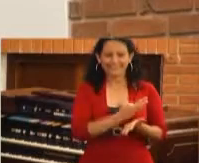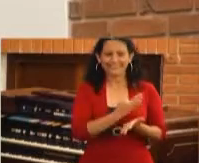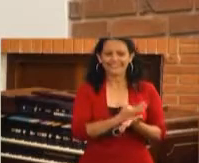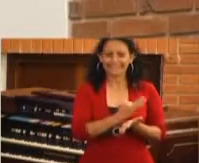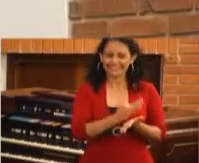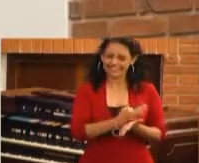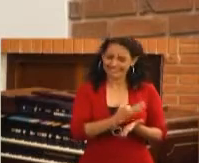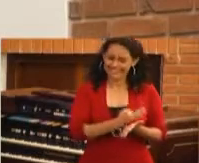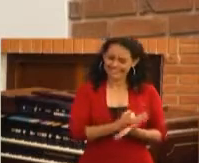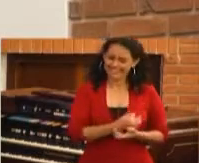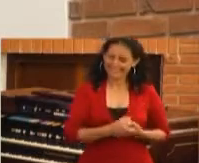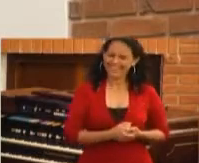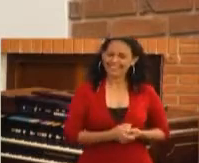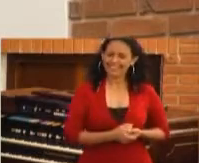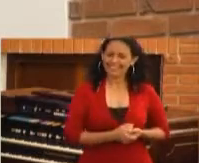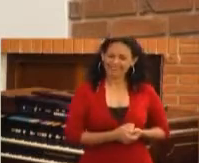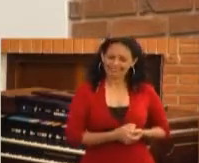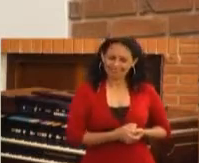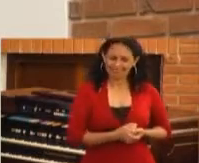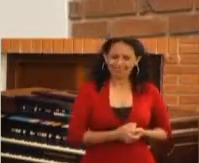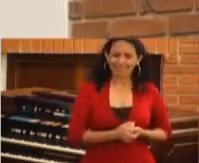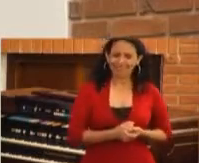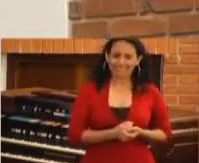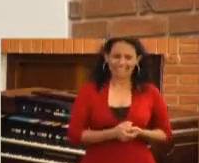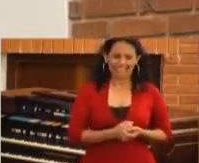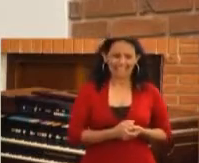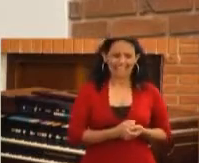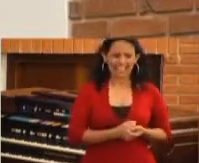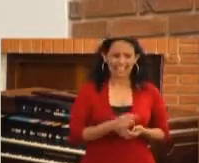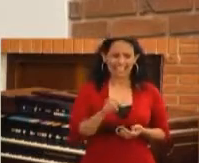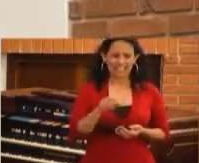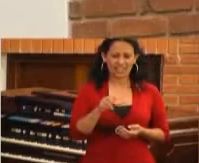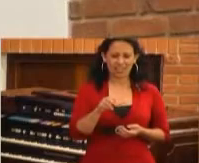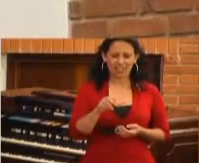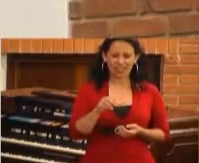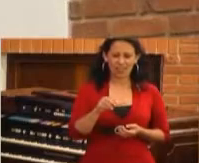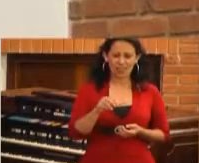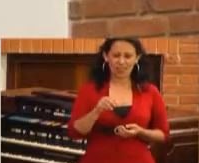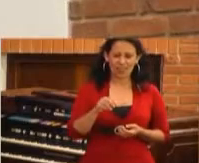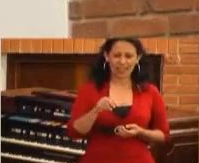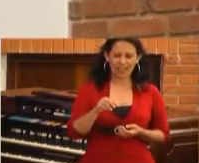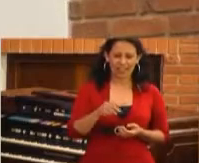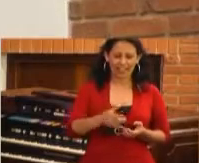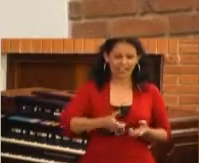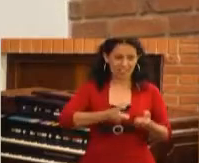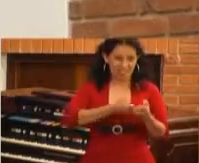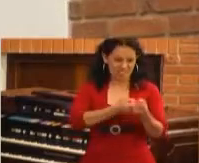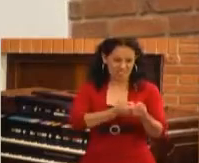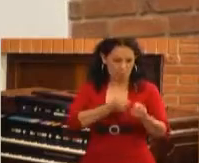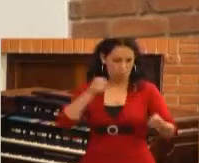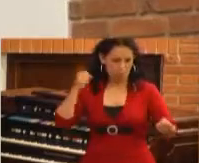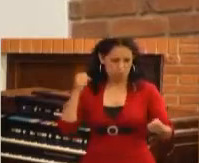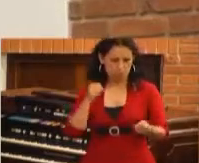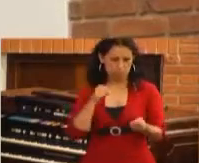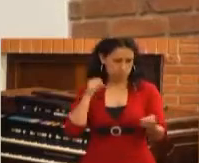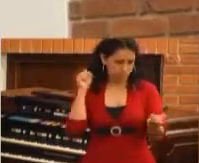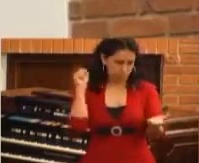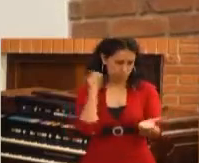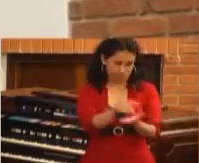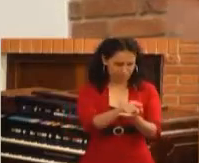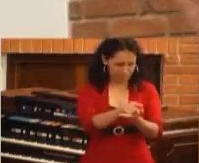Conseguimos acertar o alvo com um míssil, mas a nossa língua, terrível,